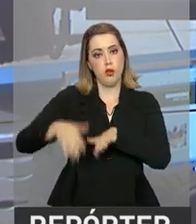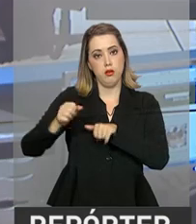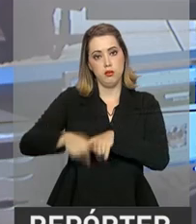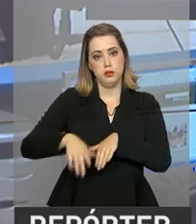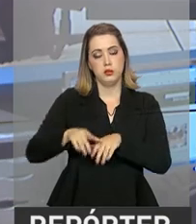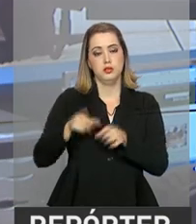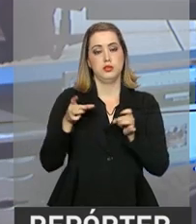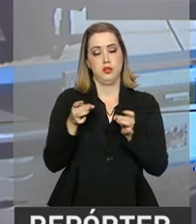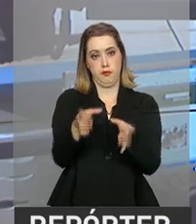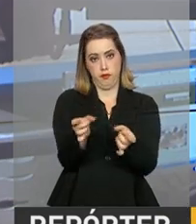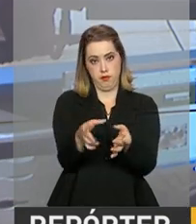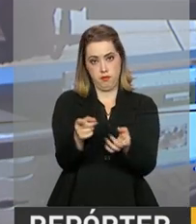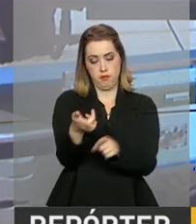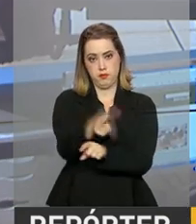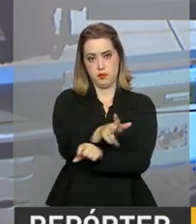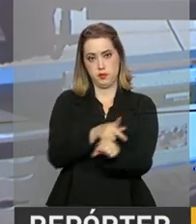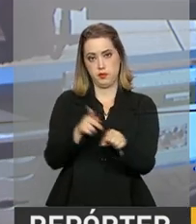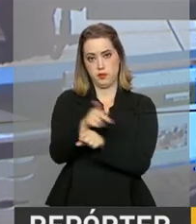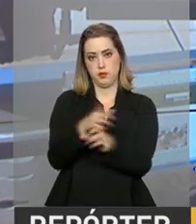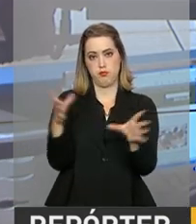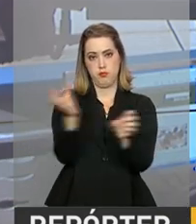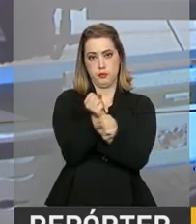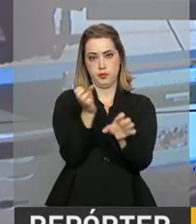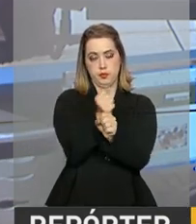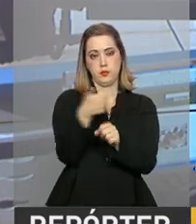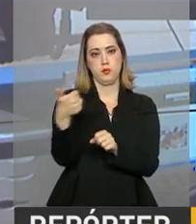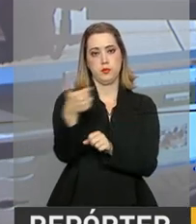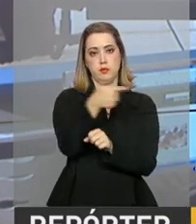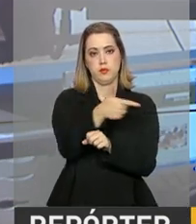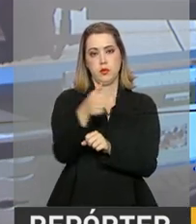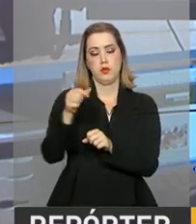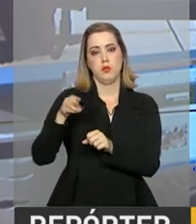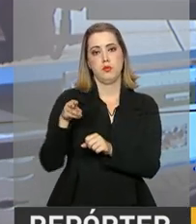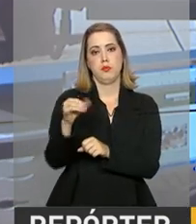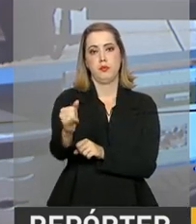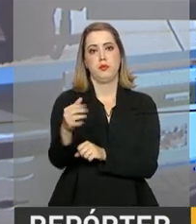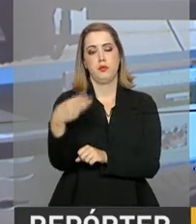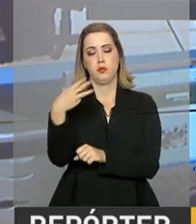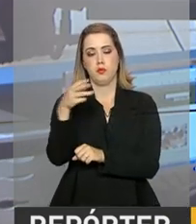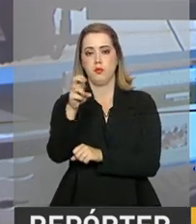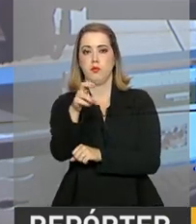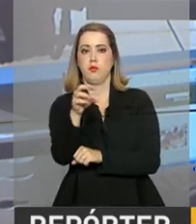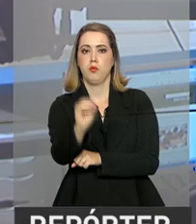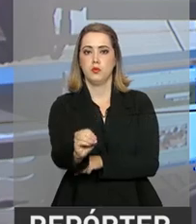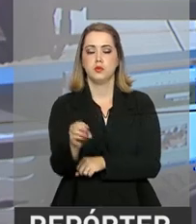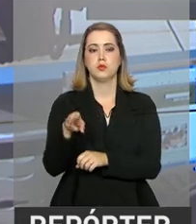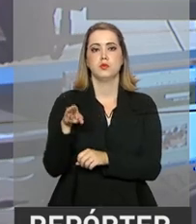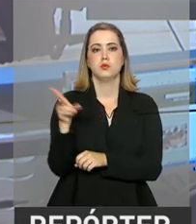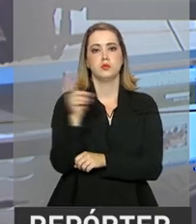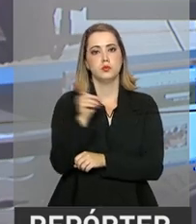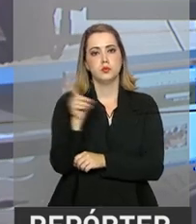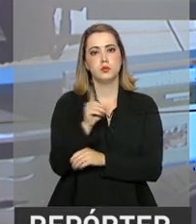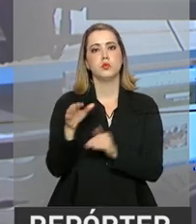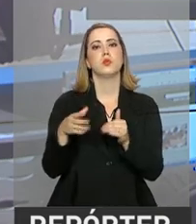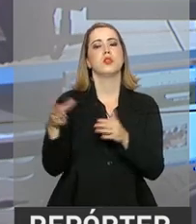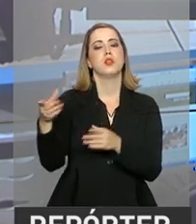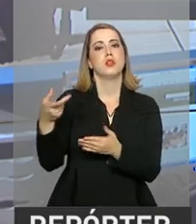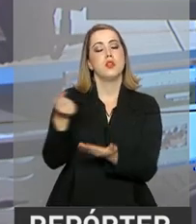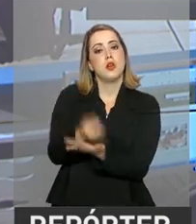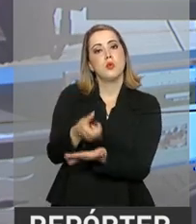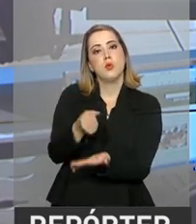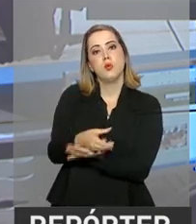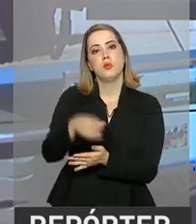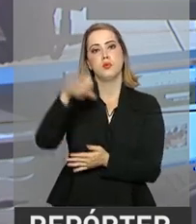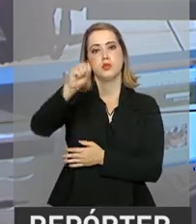setembro as exportações somaram 12 bilhões 530 milhões de dólares e as importações 9 bilhões